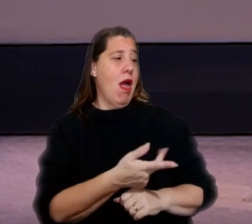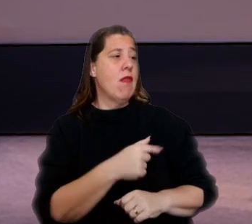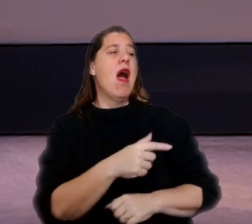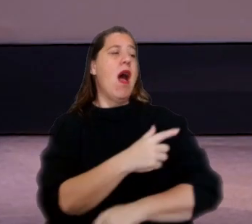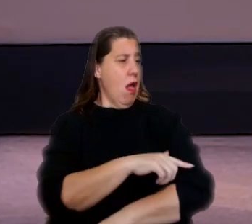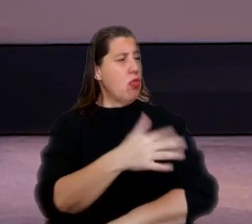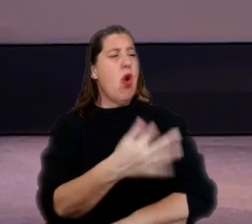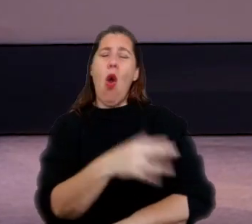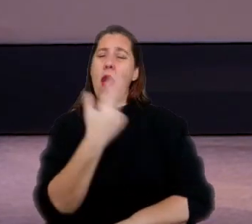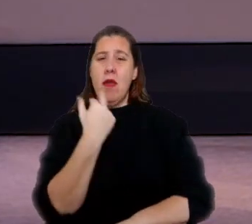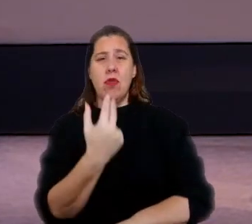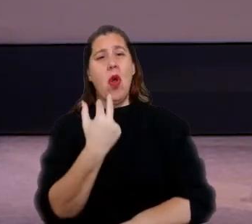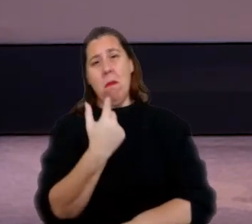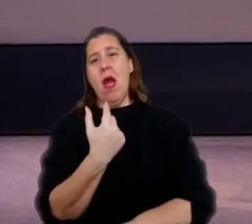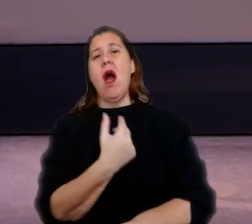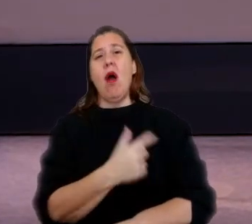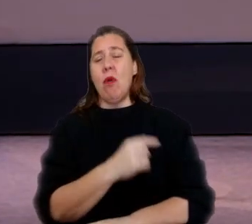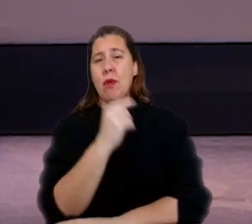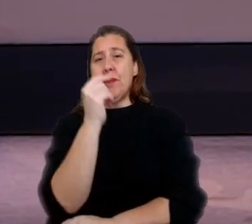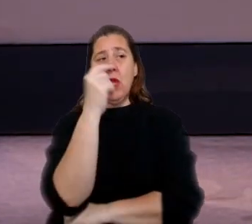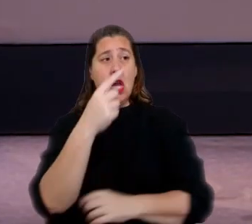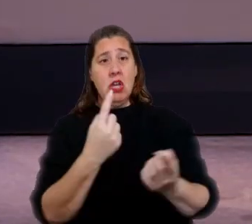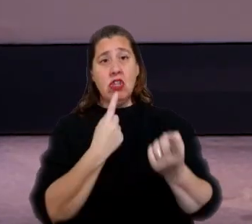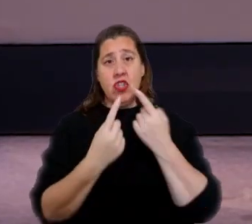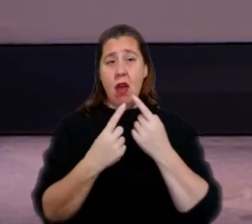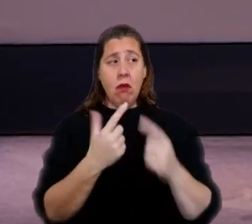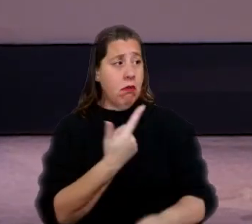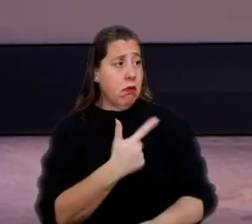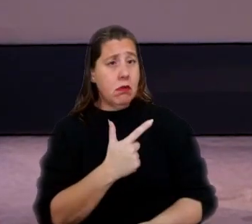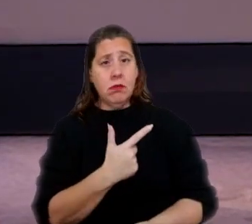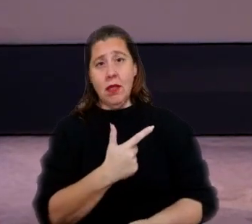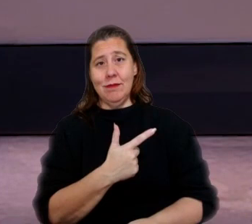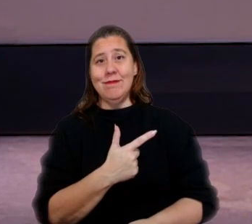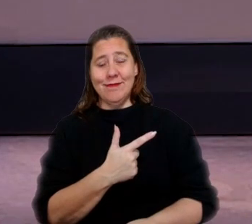ali não tem diálogo, né? Isso chama muito a atenção, porque